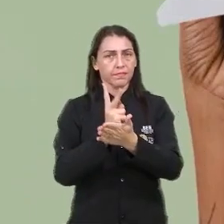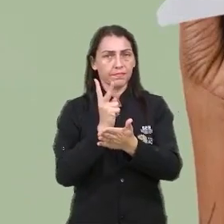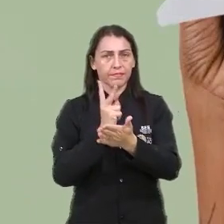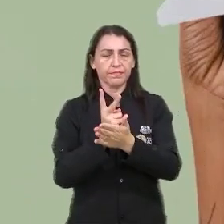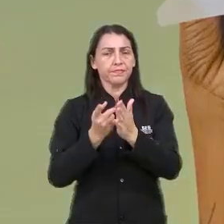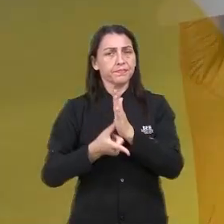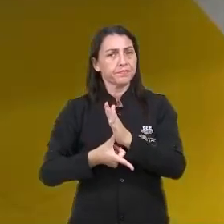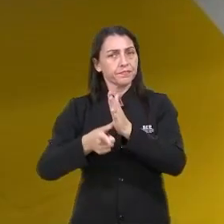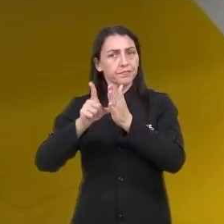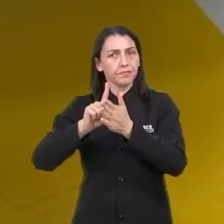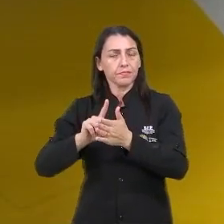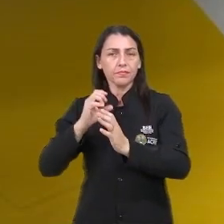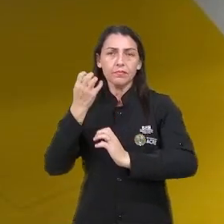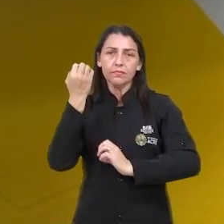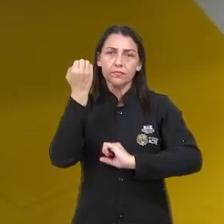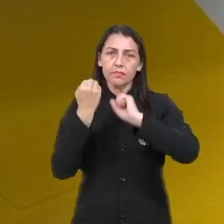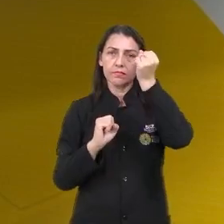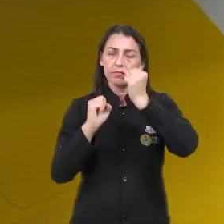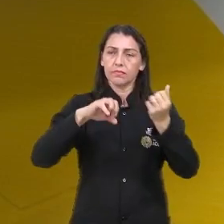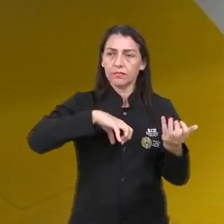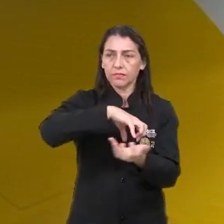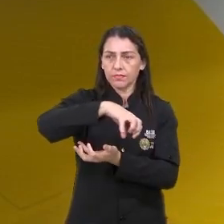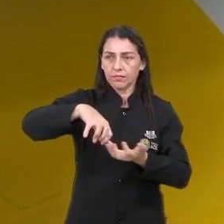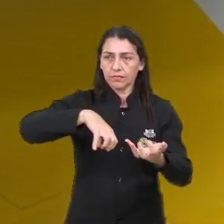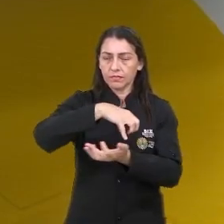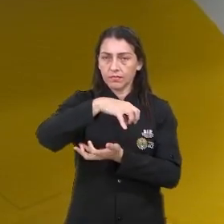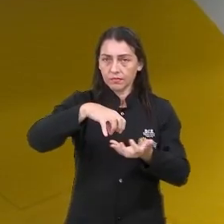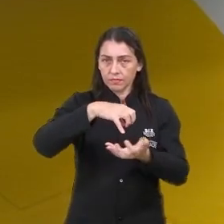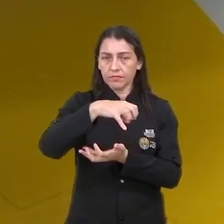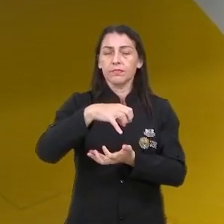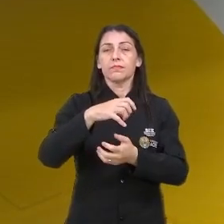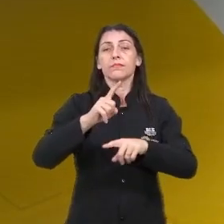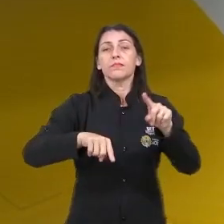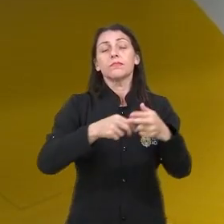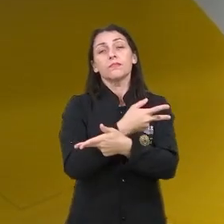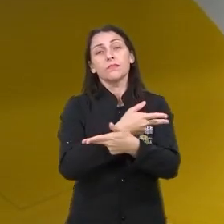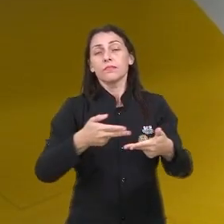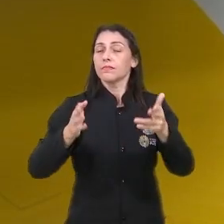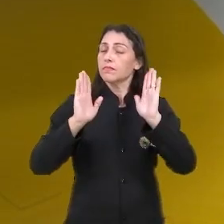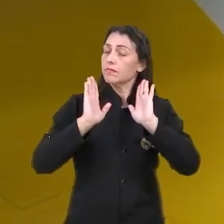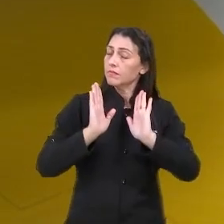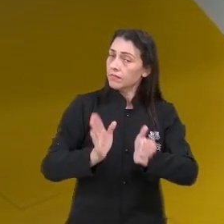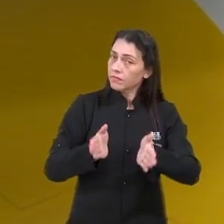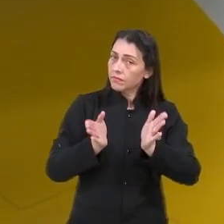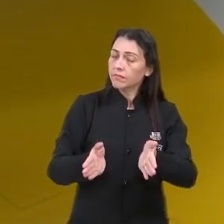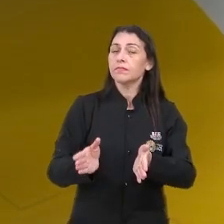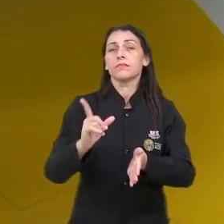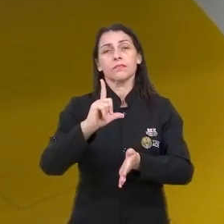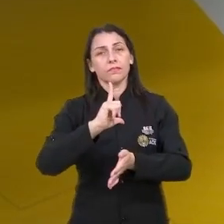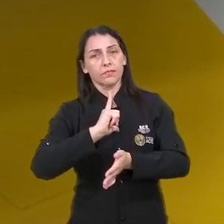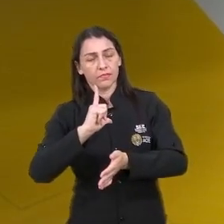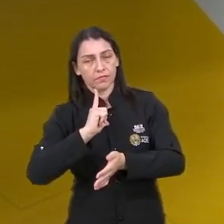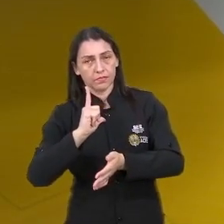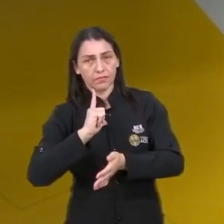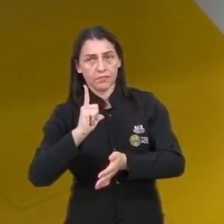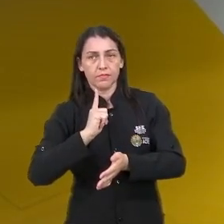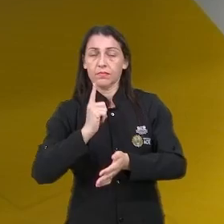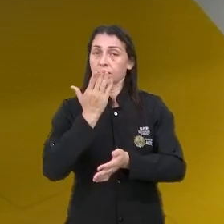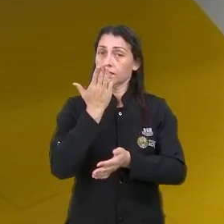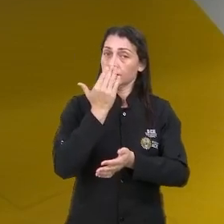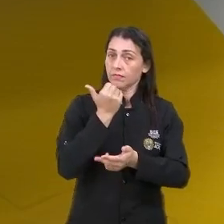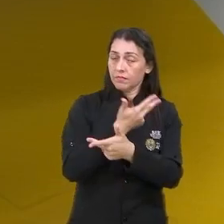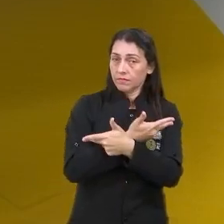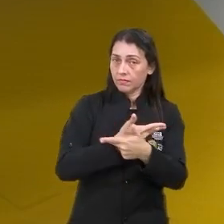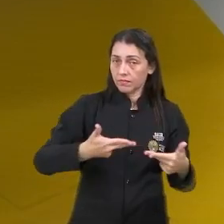Bem antes da Revolução Industrial, os recursos naturais, eles já servem, de